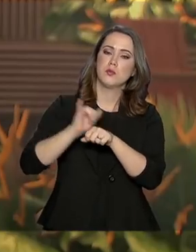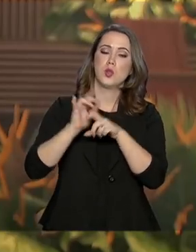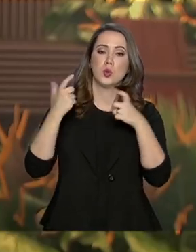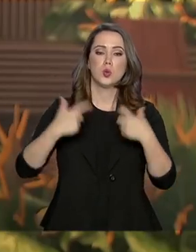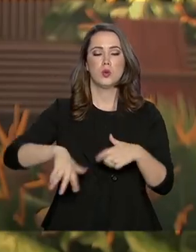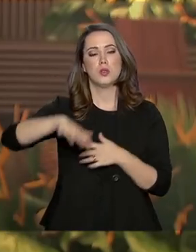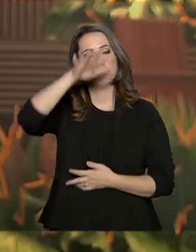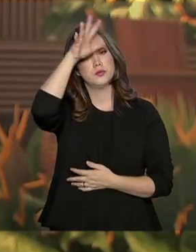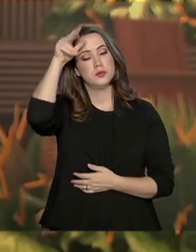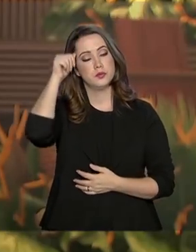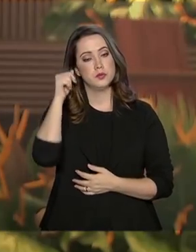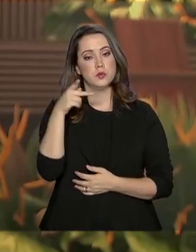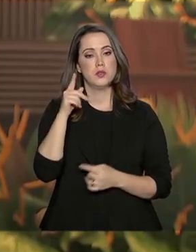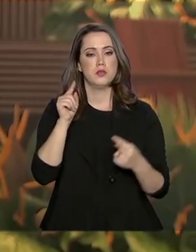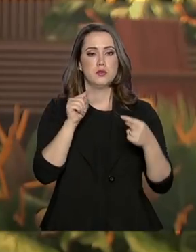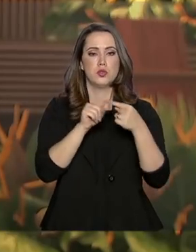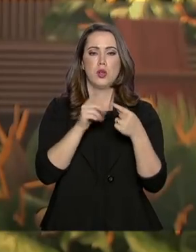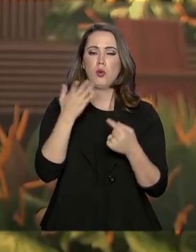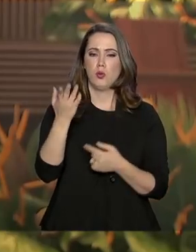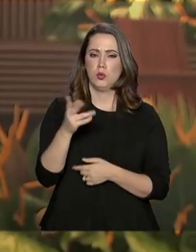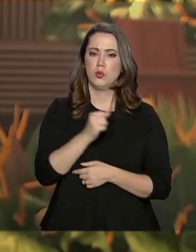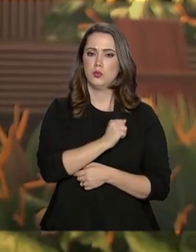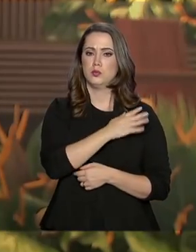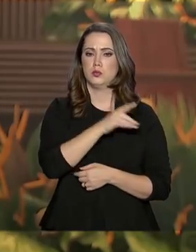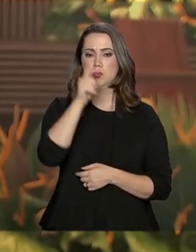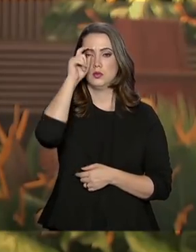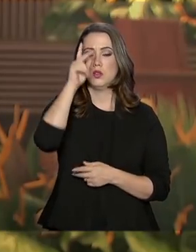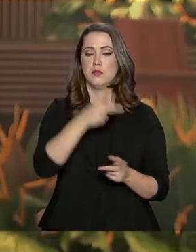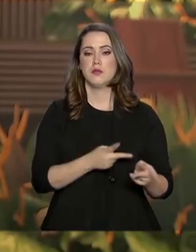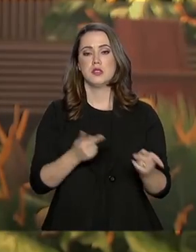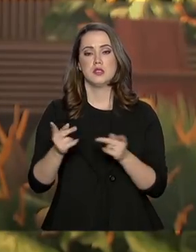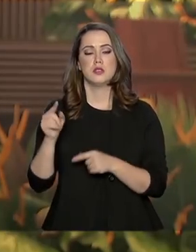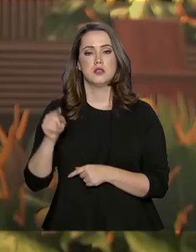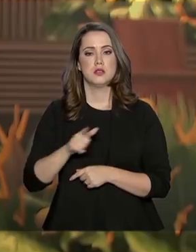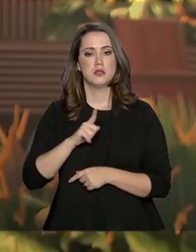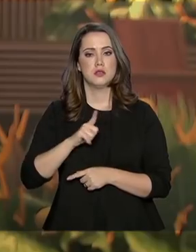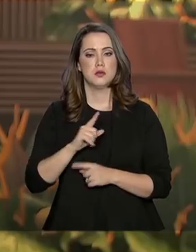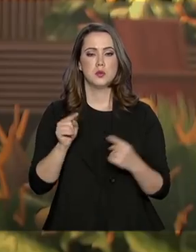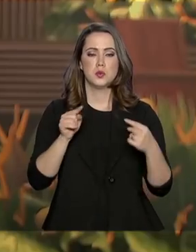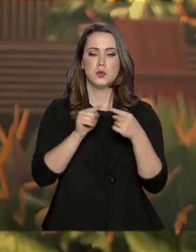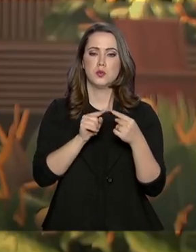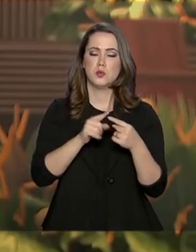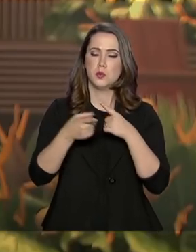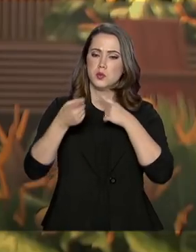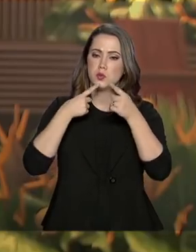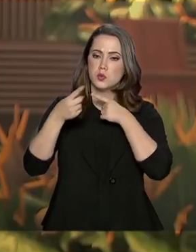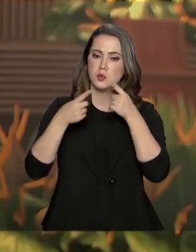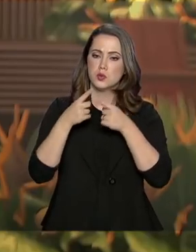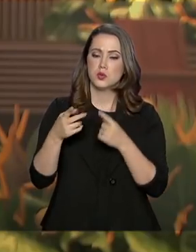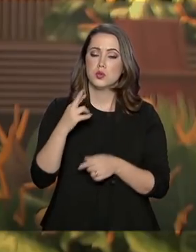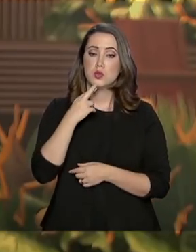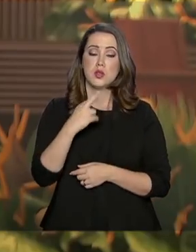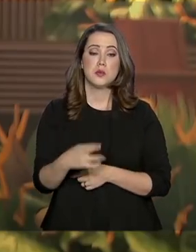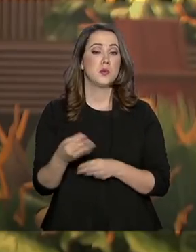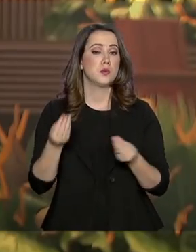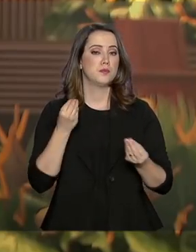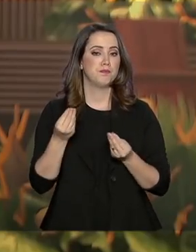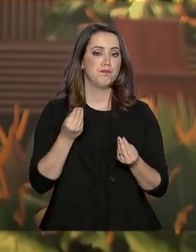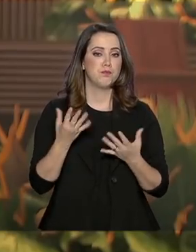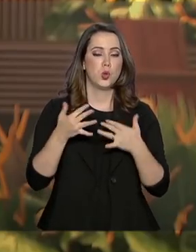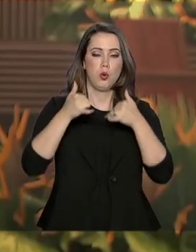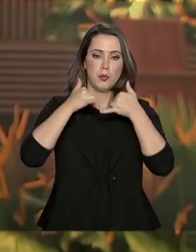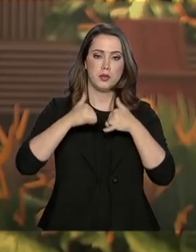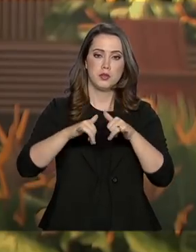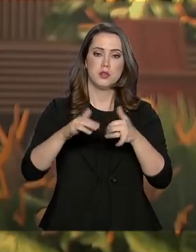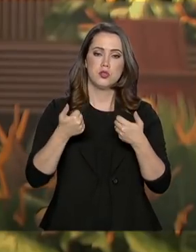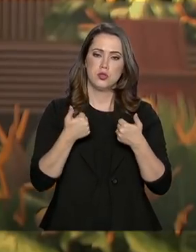região amazônica. De acordo com Mourão, a visita aqui em Manaus teve ainda o objetivo de discutir soluções para o setor